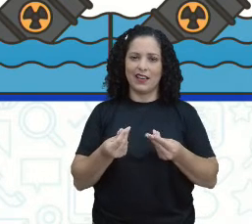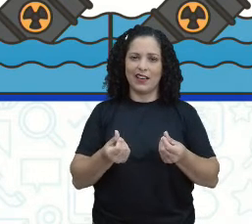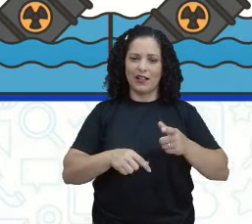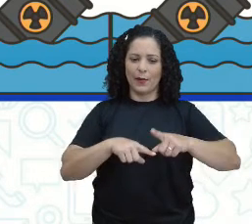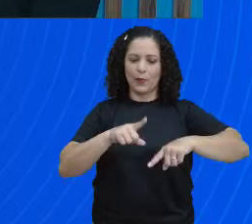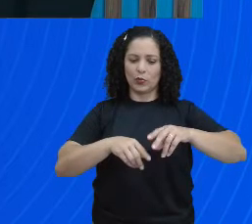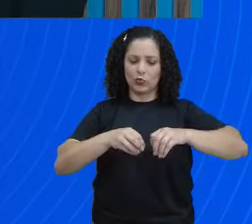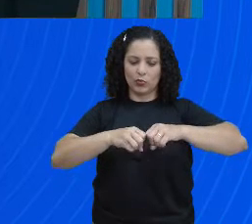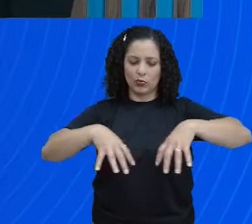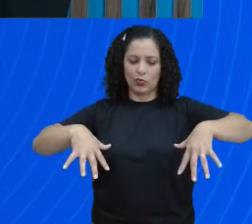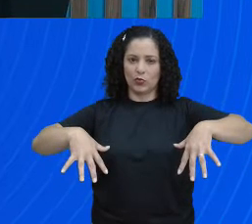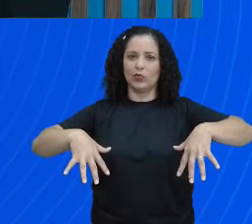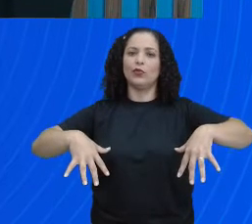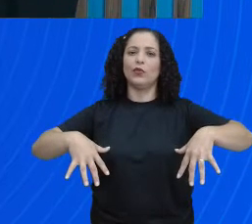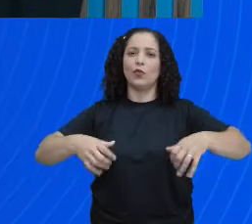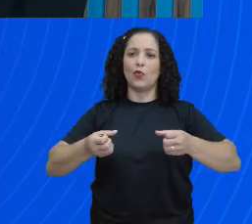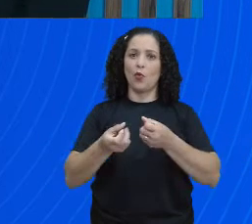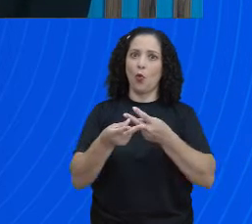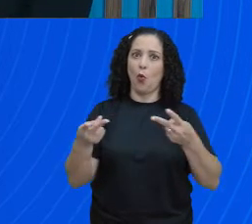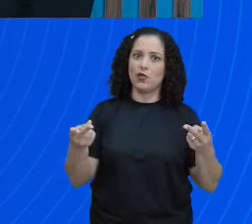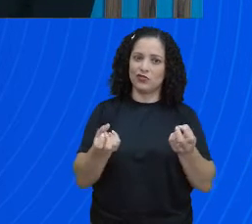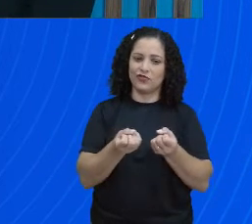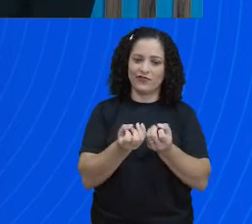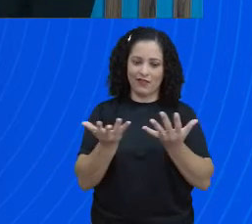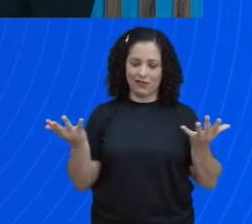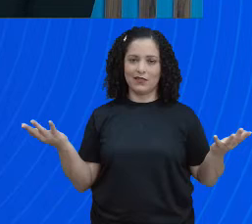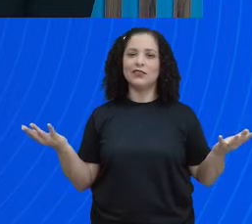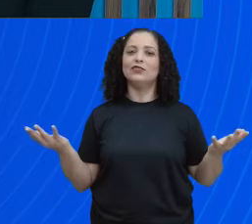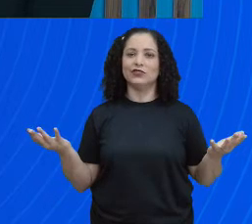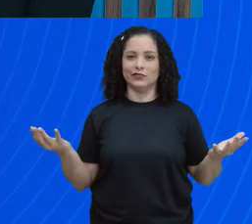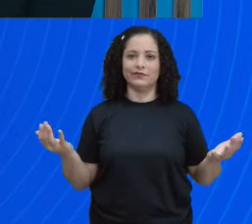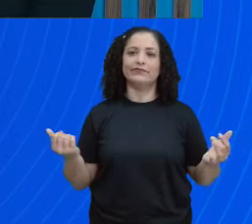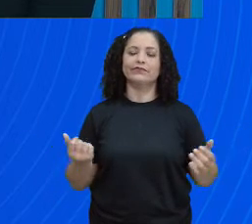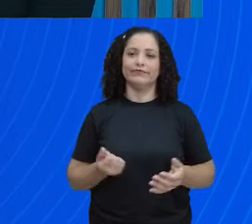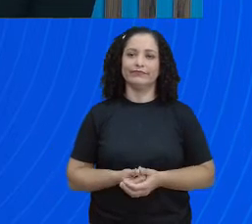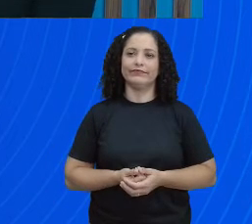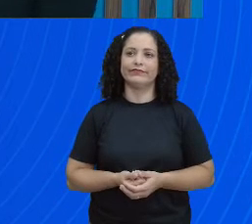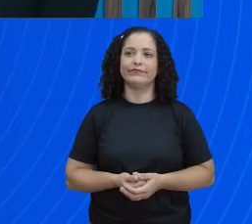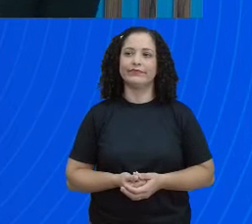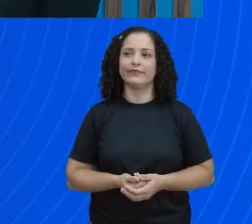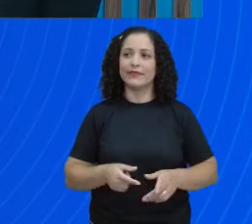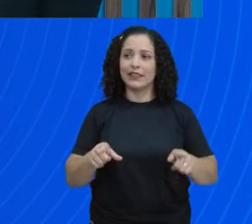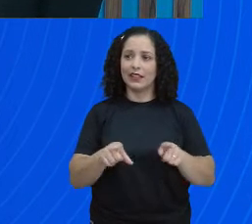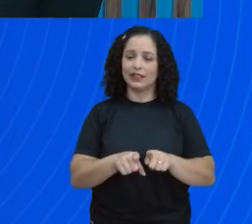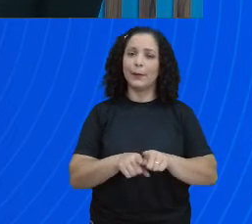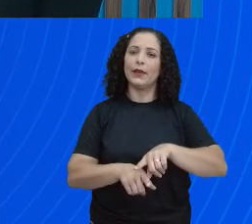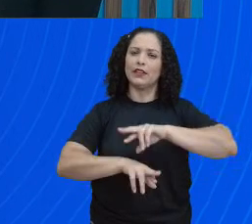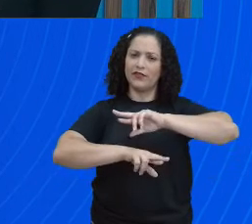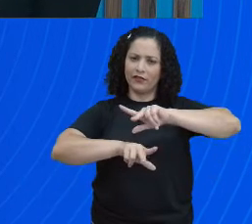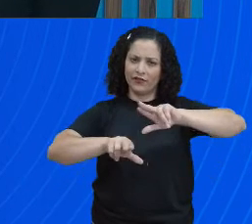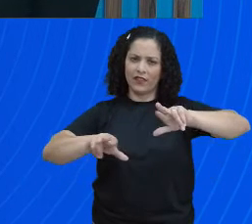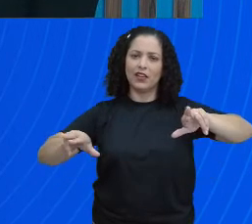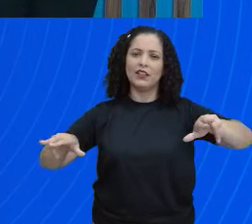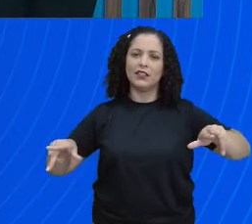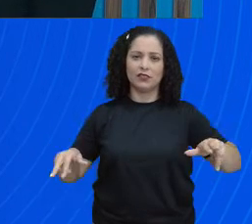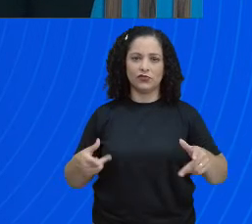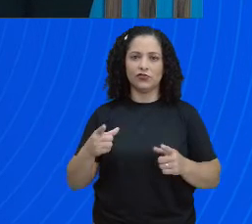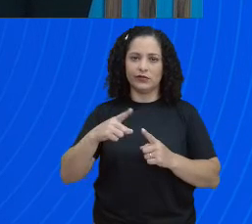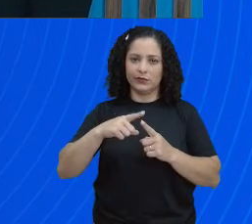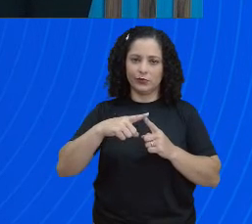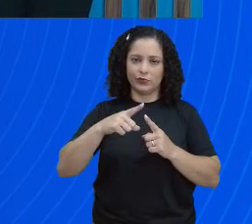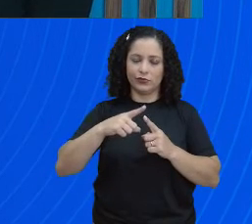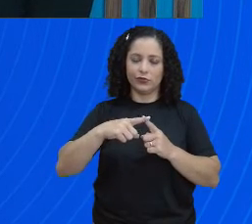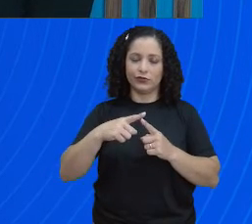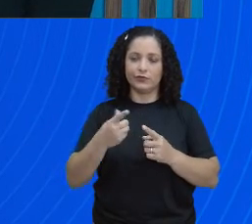radioativos, né, bastante, né, muito resíduo e diversificado, né, esse resíduo.